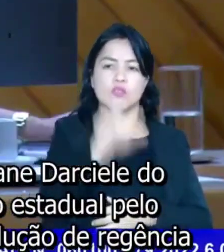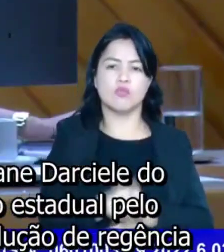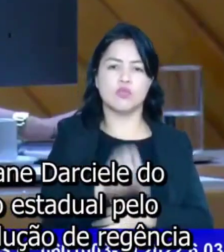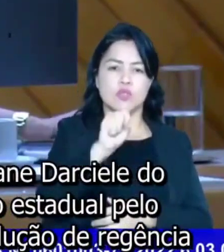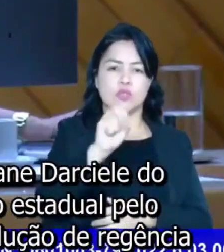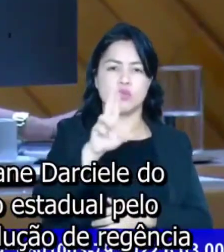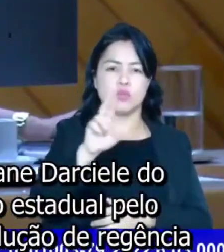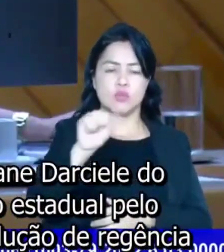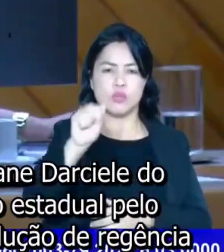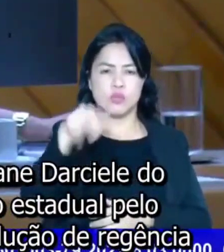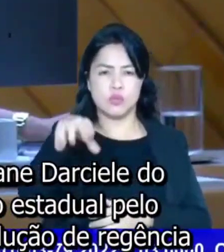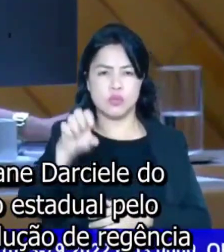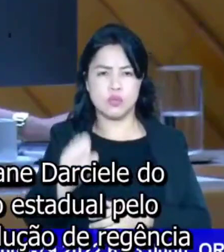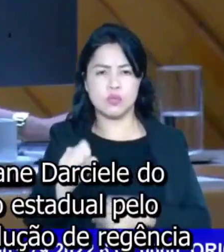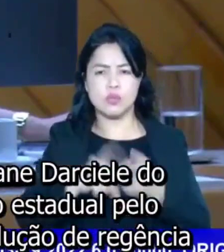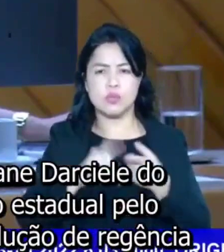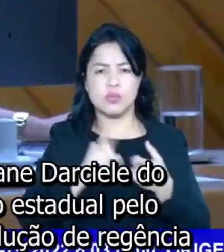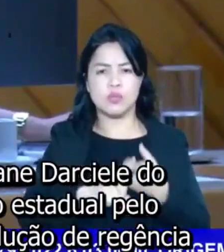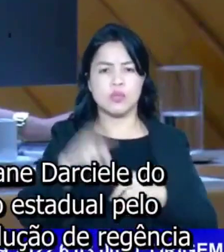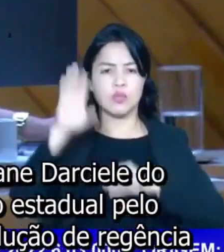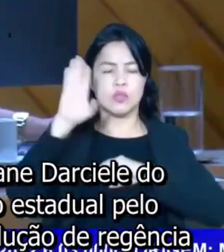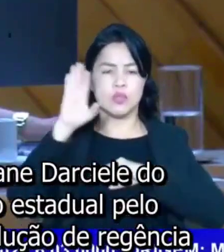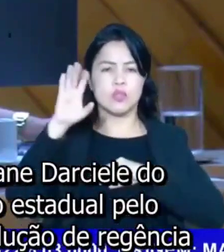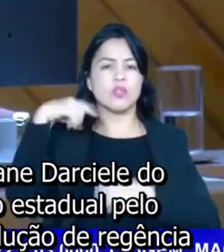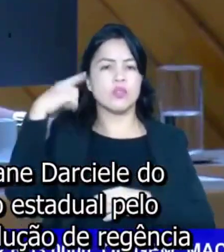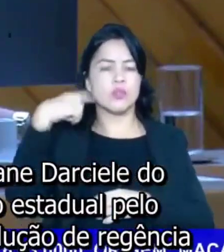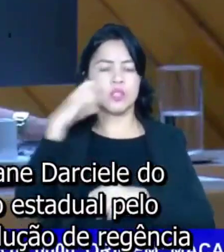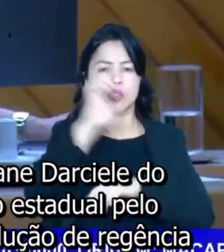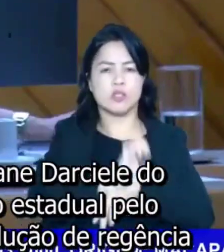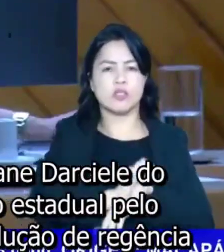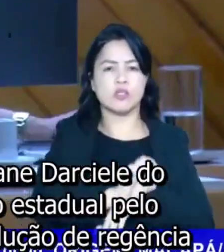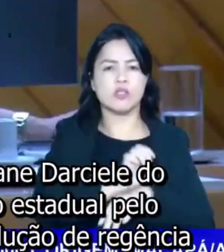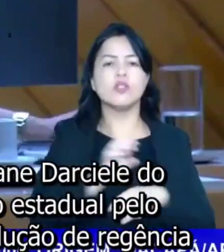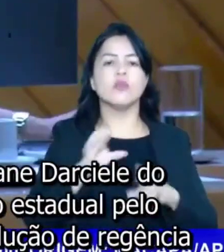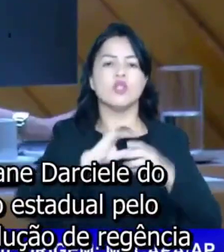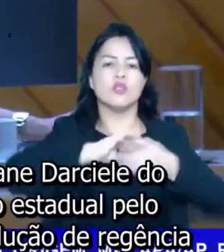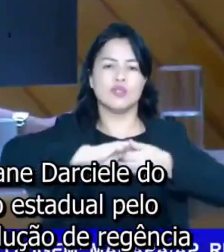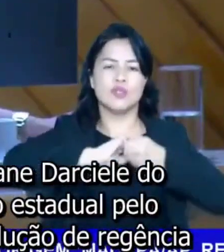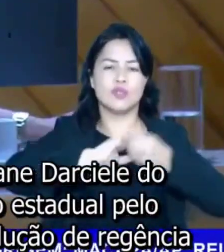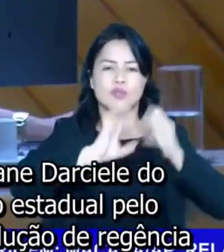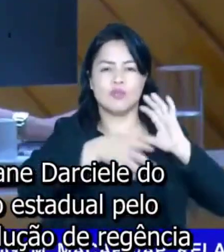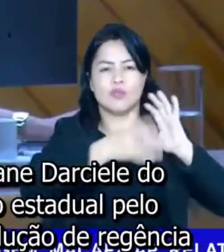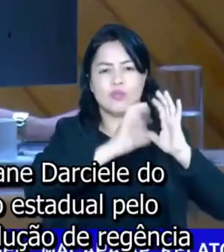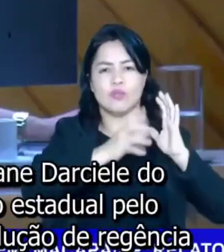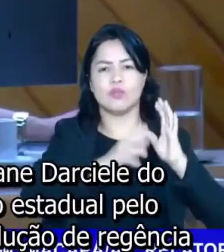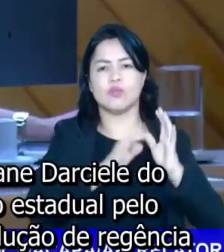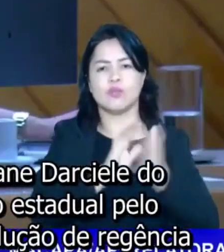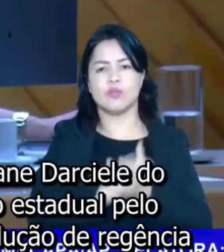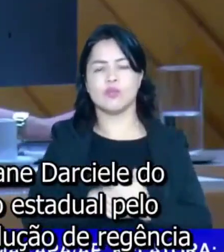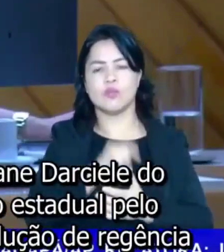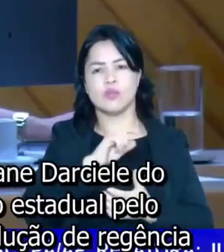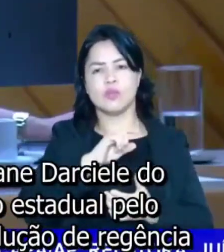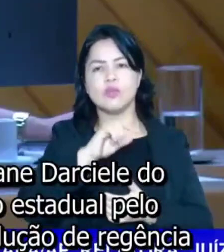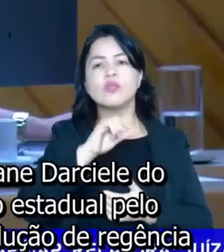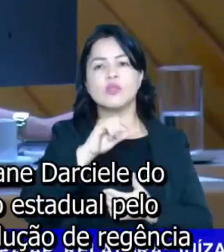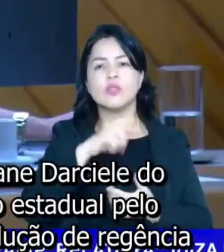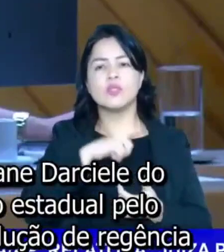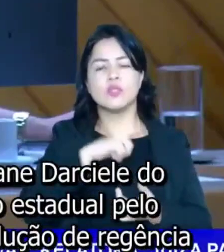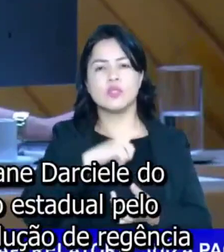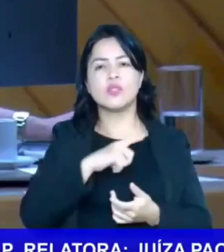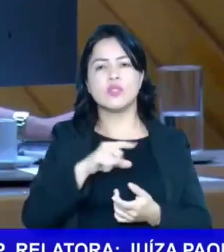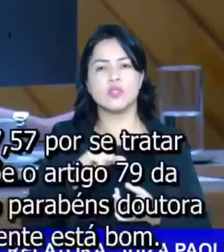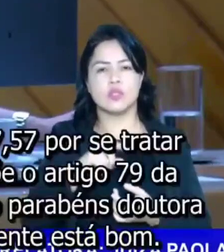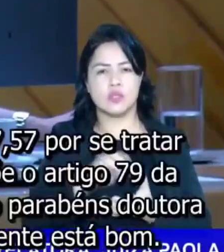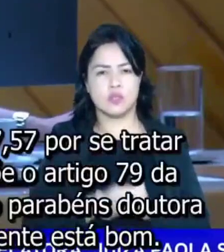Brazão, candidata a cargo de deputada estadual pelo Solidariedade, nos termos do artigo 74, inciso 2, da Resolução de